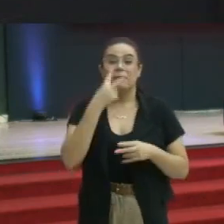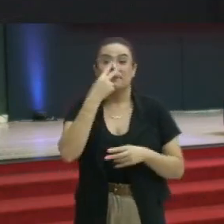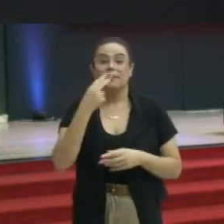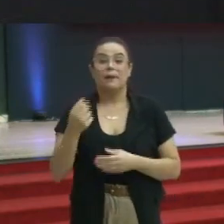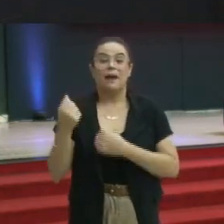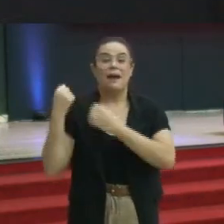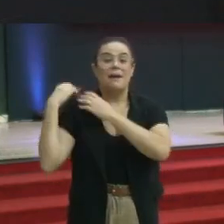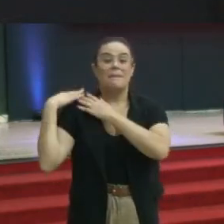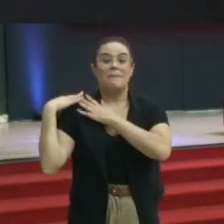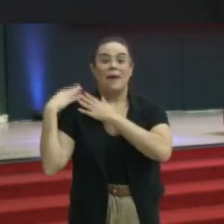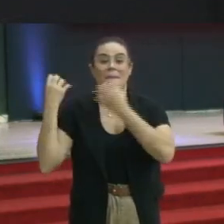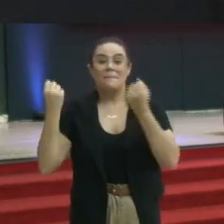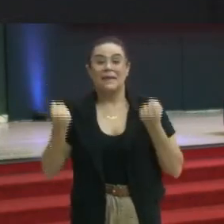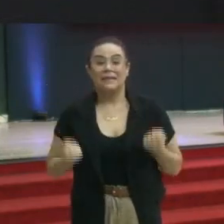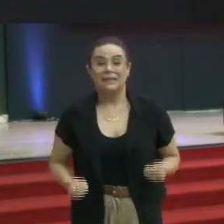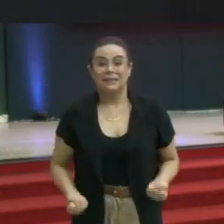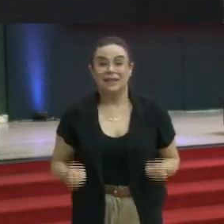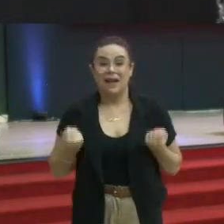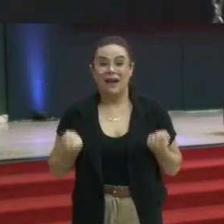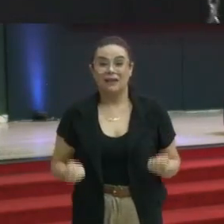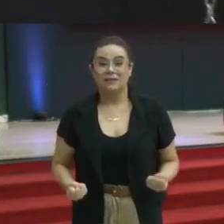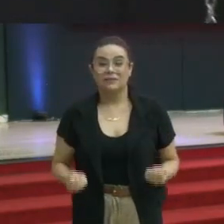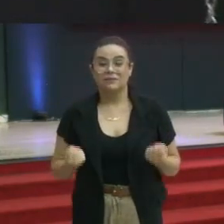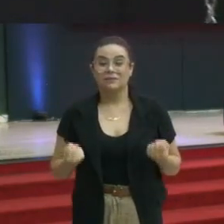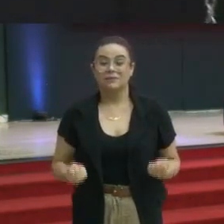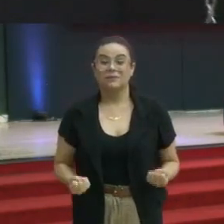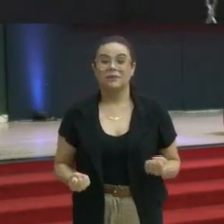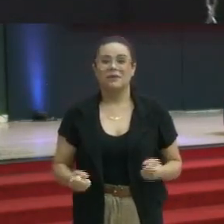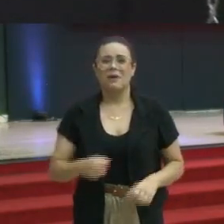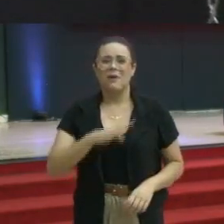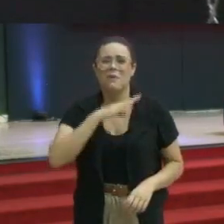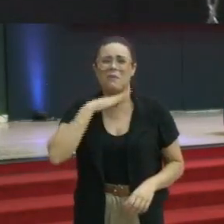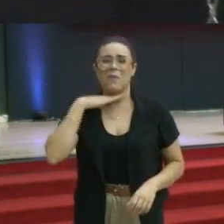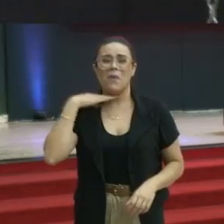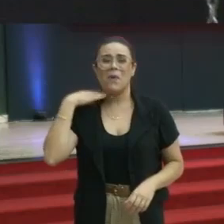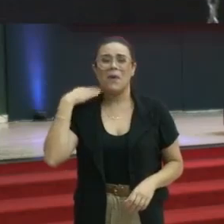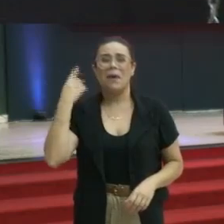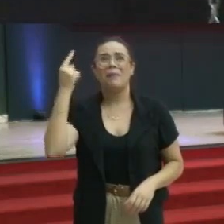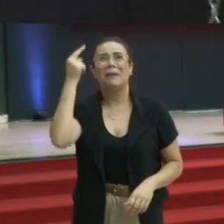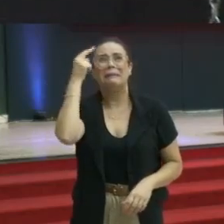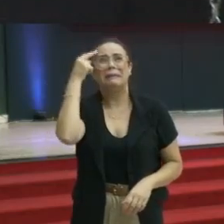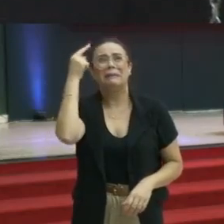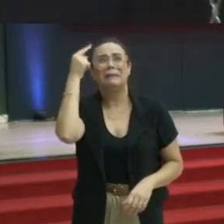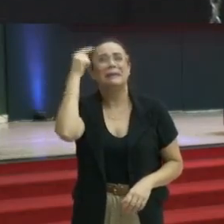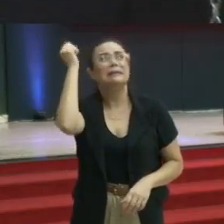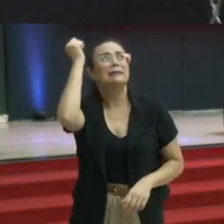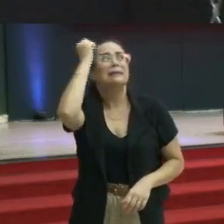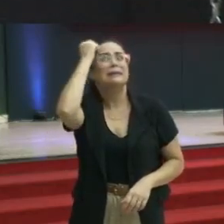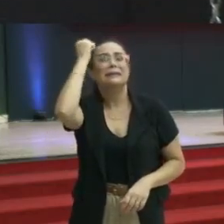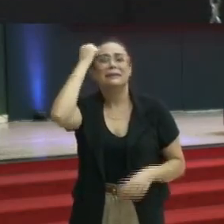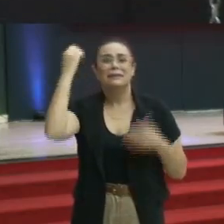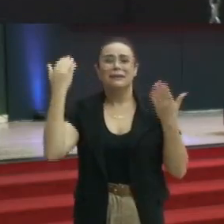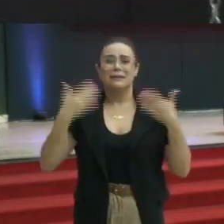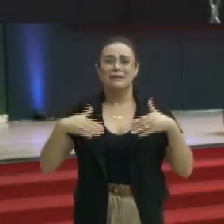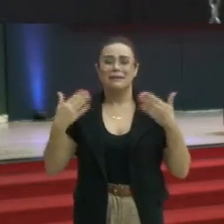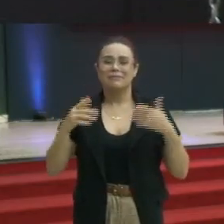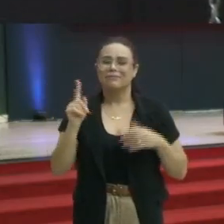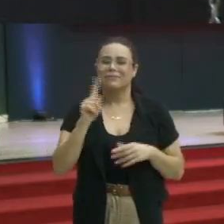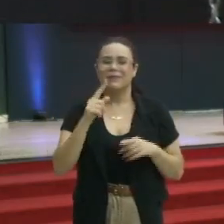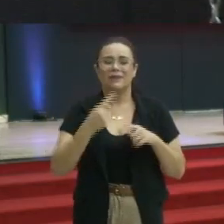amém. Você não precisa morrer com esta culpa, amém. Você foi